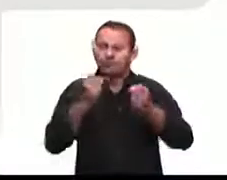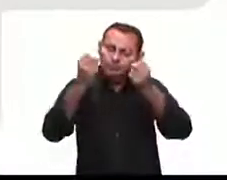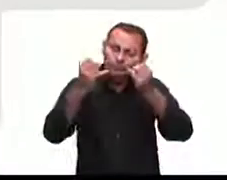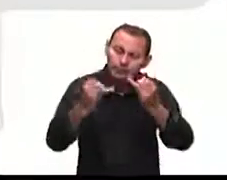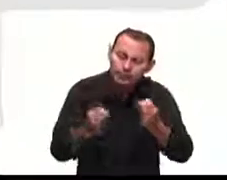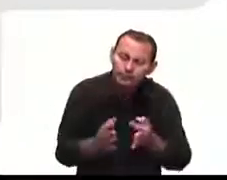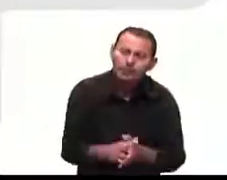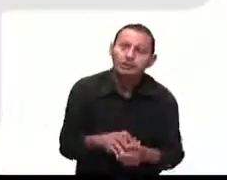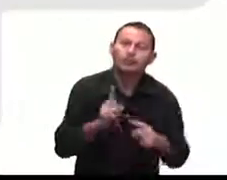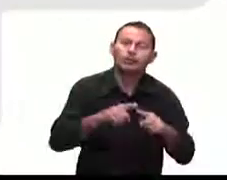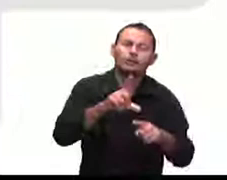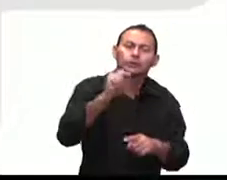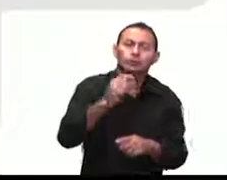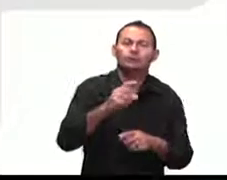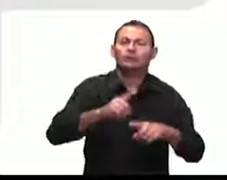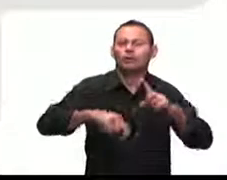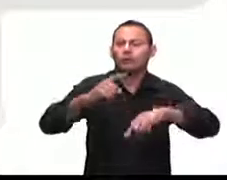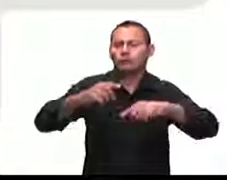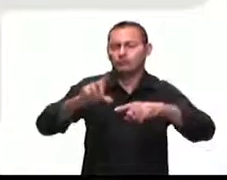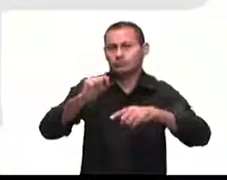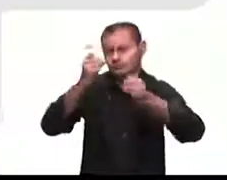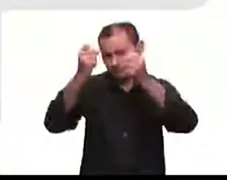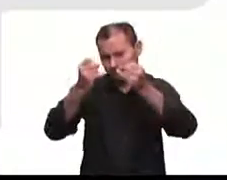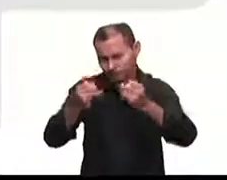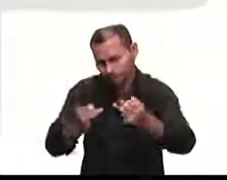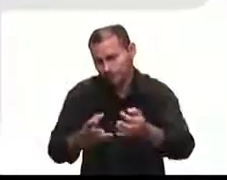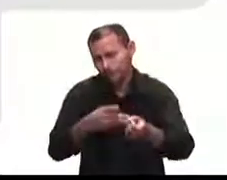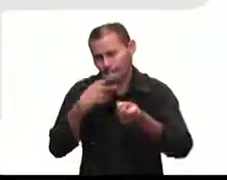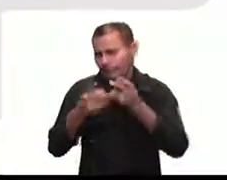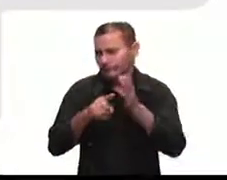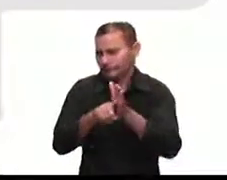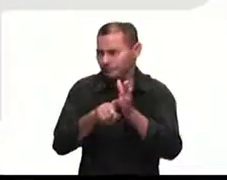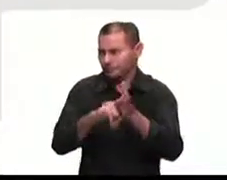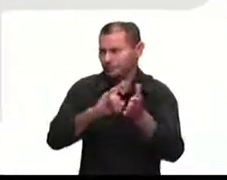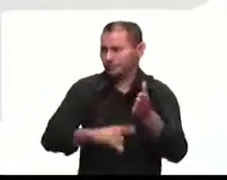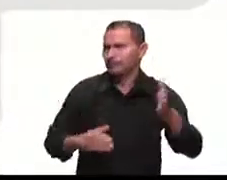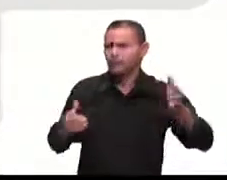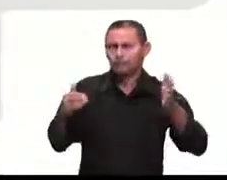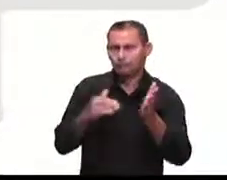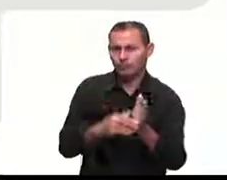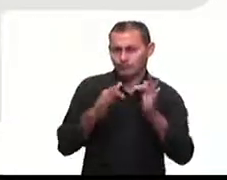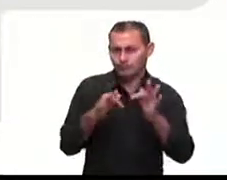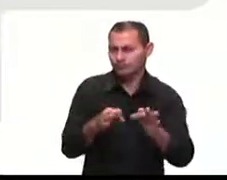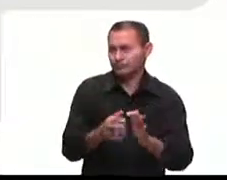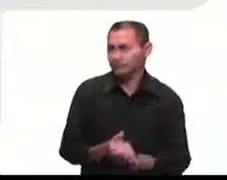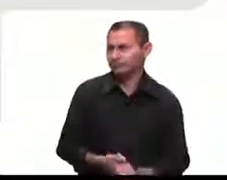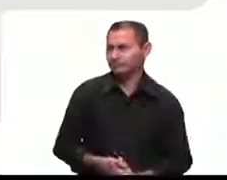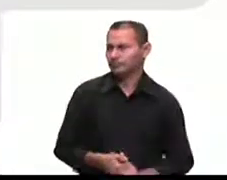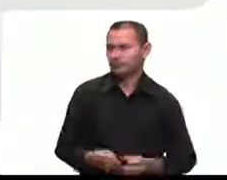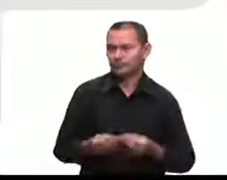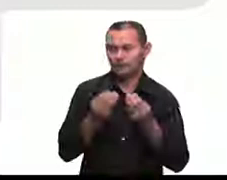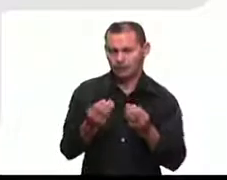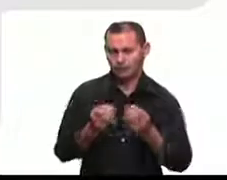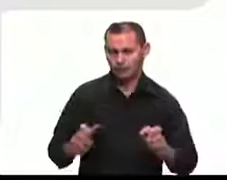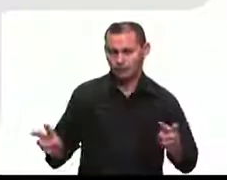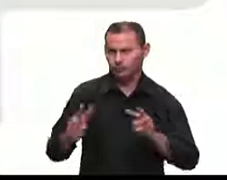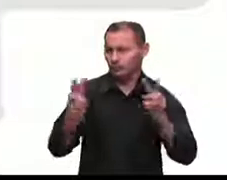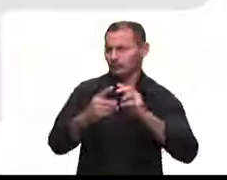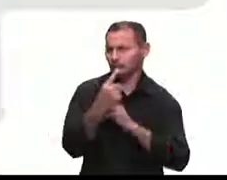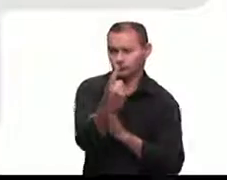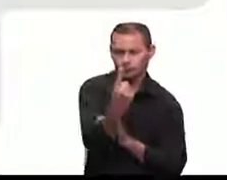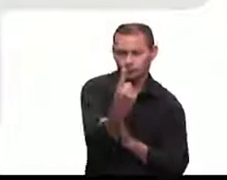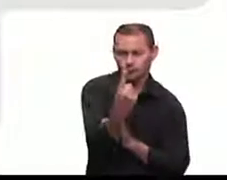da sua escolha, né? E assim por diante. E por último, atribua um valor de